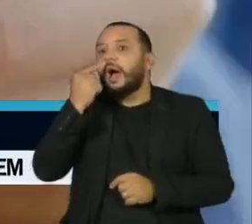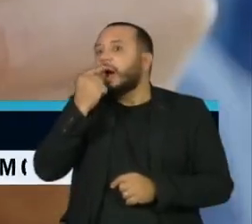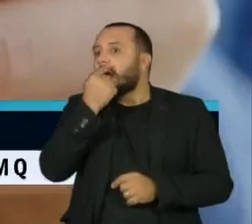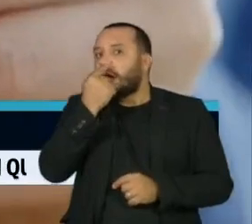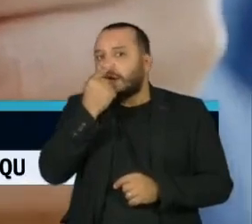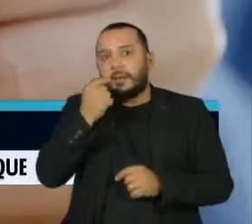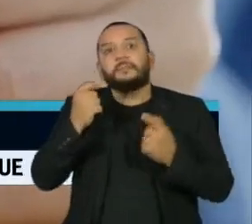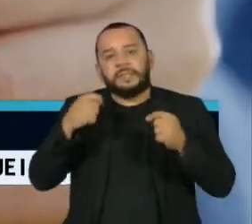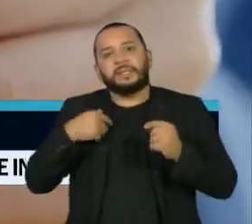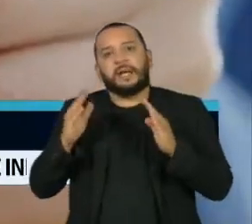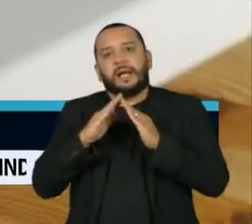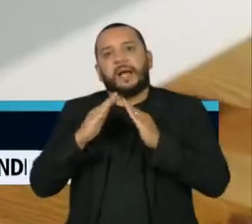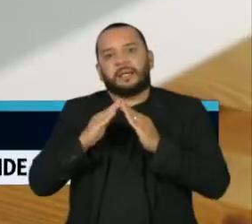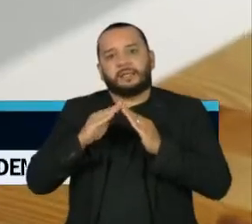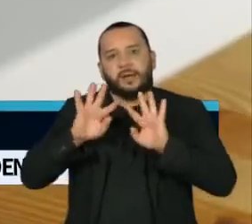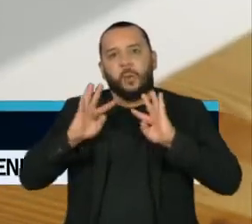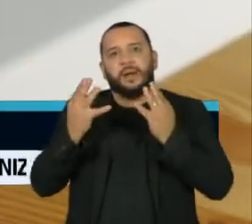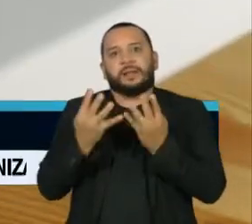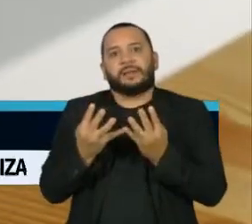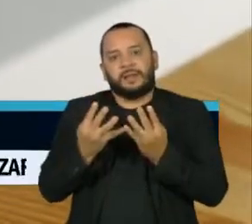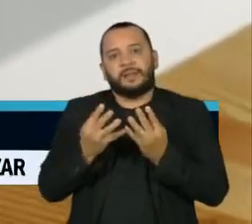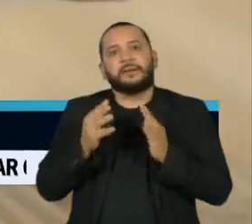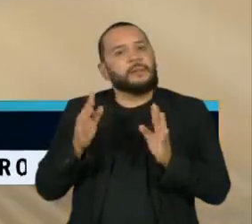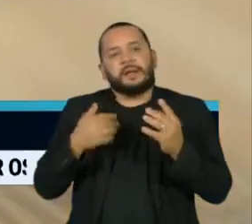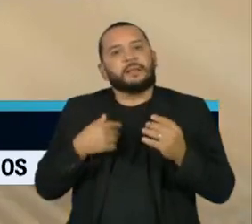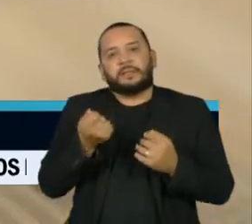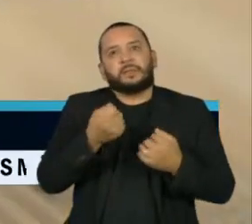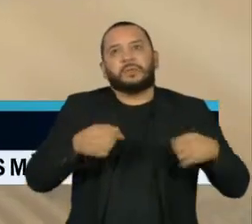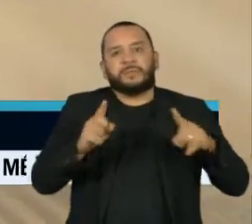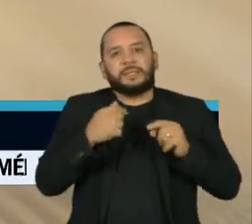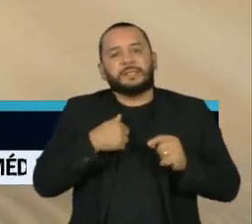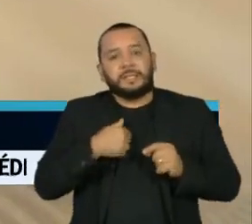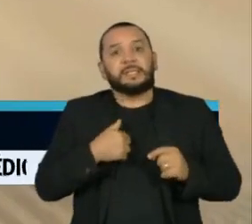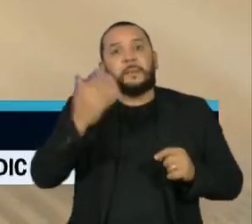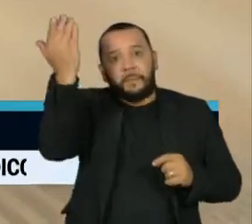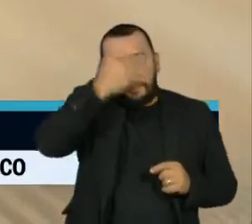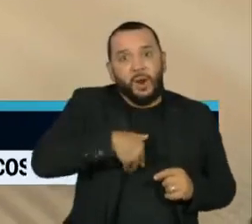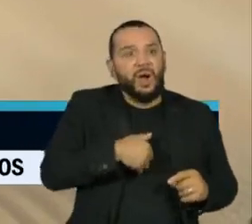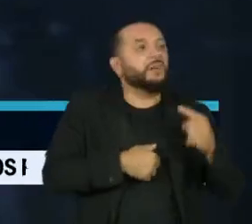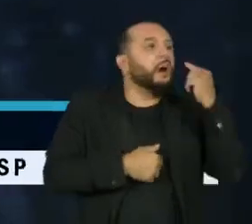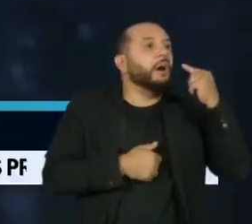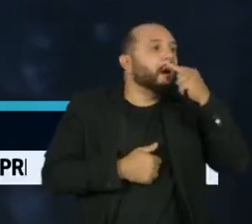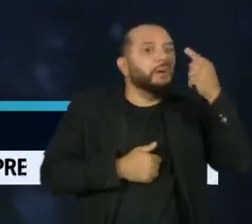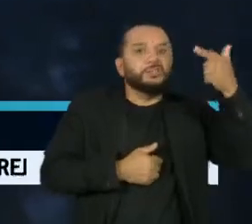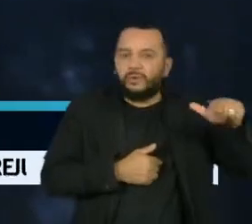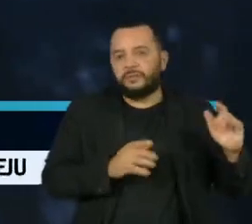isolar, mas não vão precisar mais fazer o PCR para confirmar a infecção.